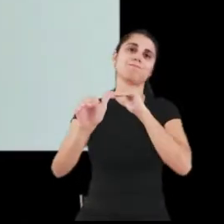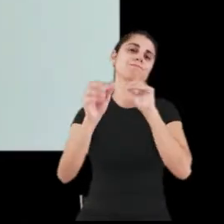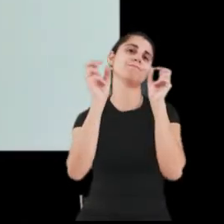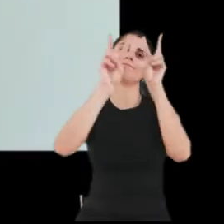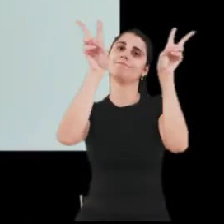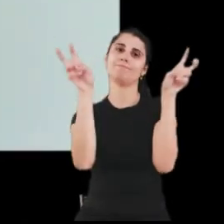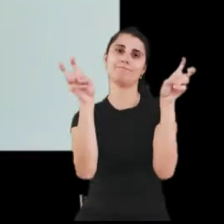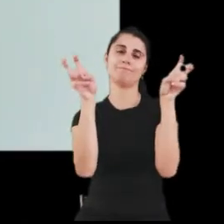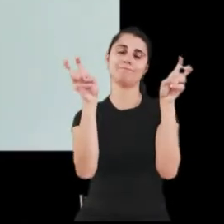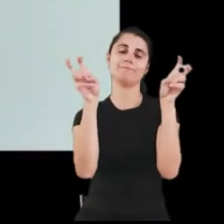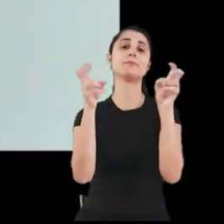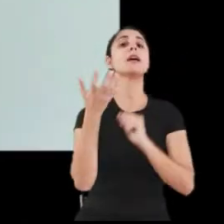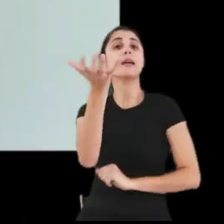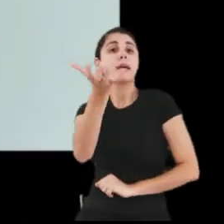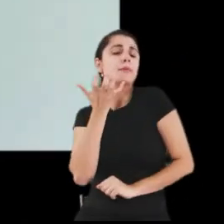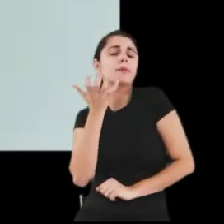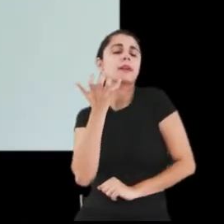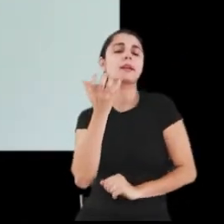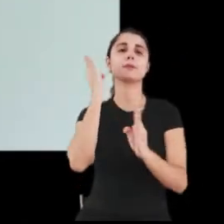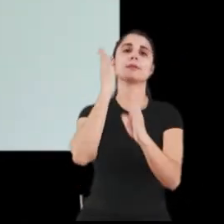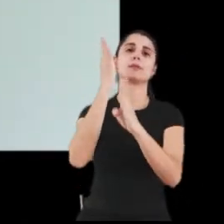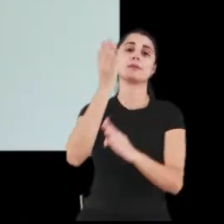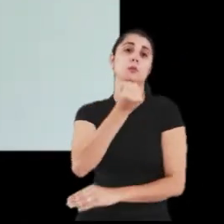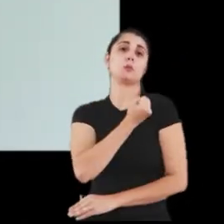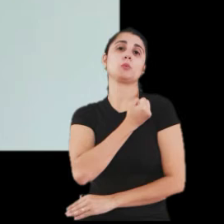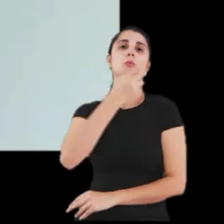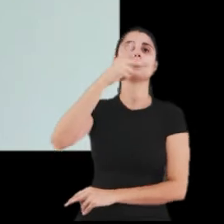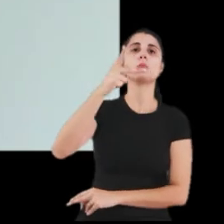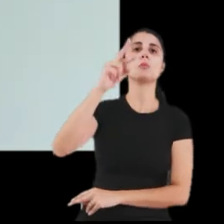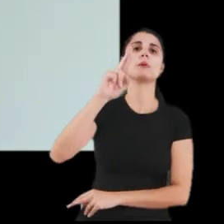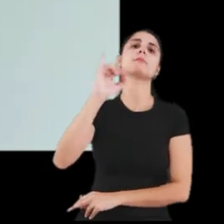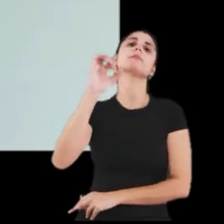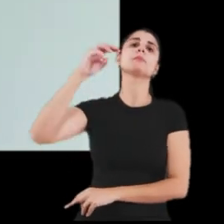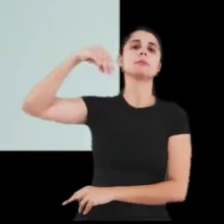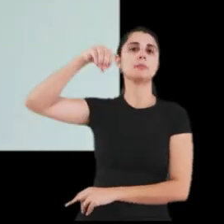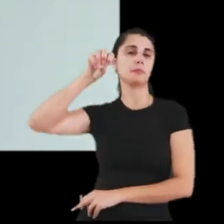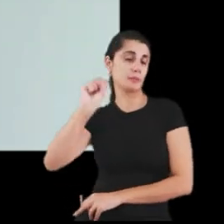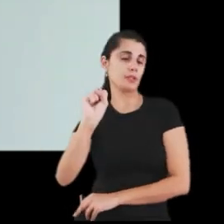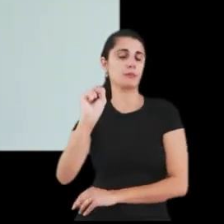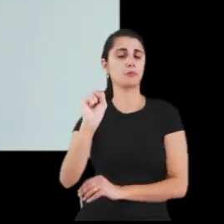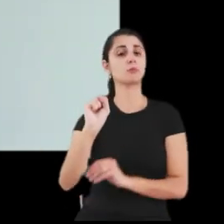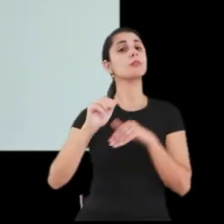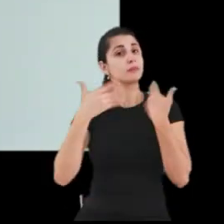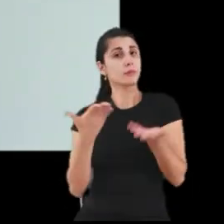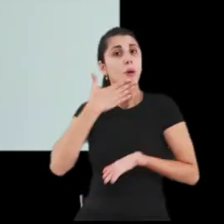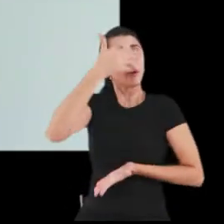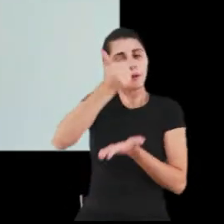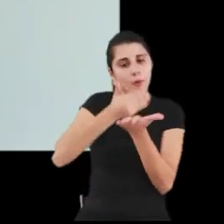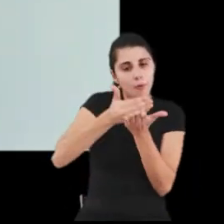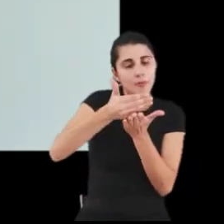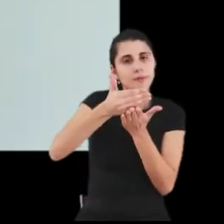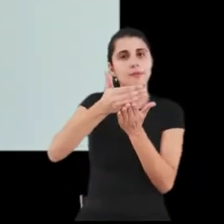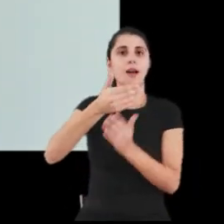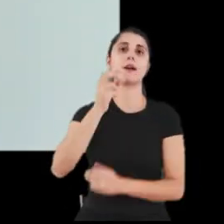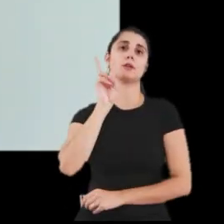título do assunto. O que eu quero são os fatores primos. Eu vou colocar aí o 2. Mas, professor, eu